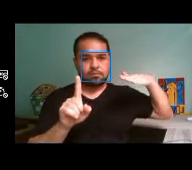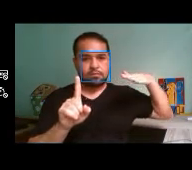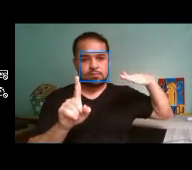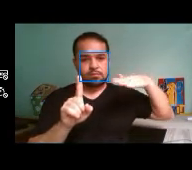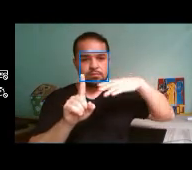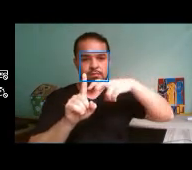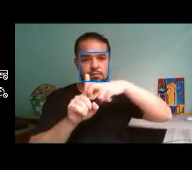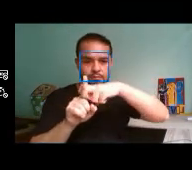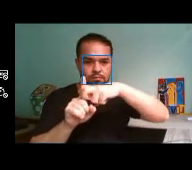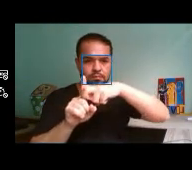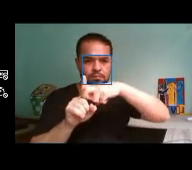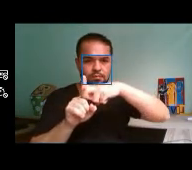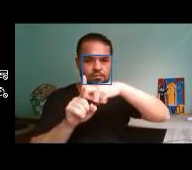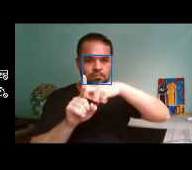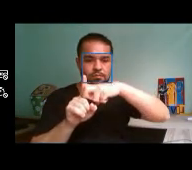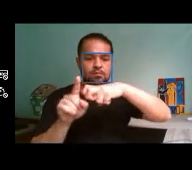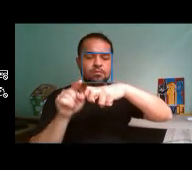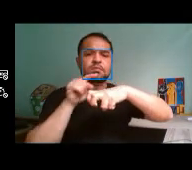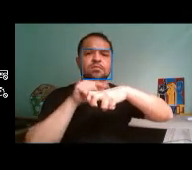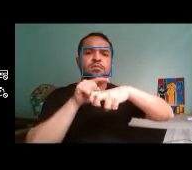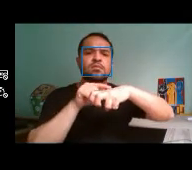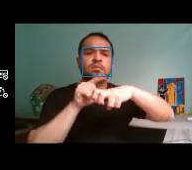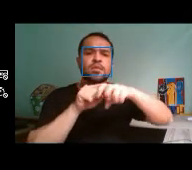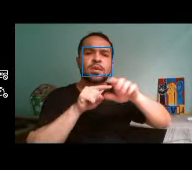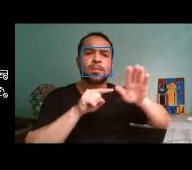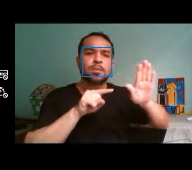essa aqui, tá vendo?